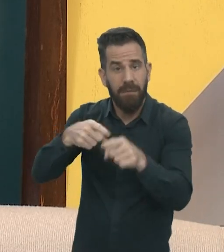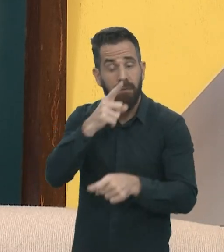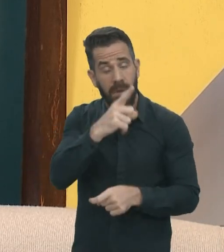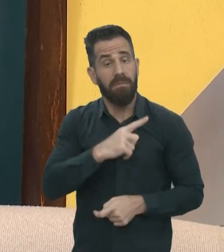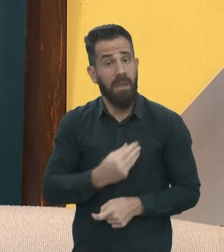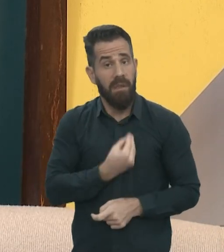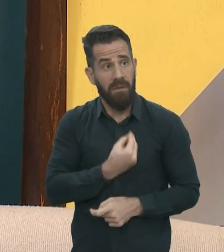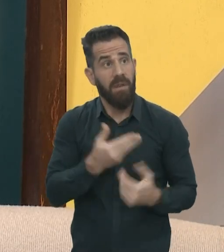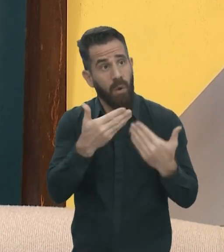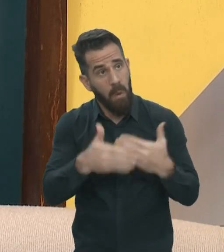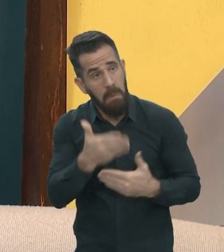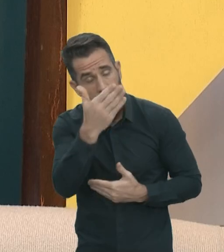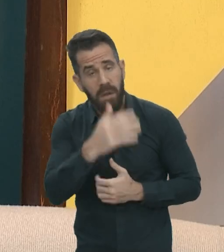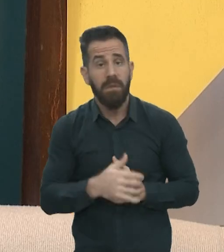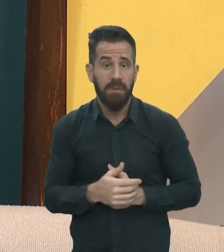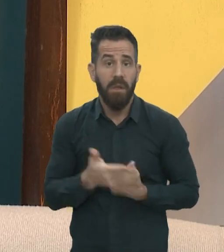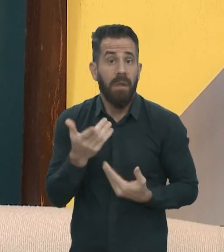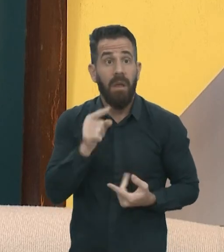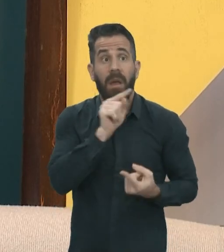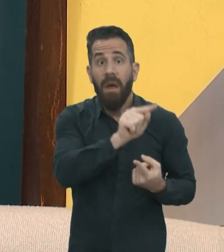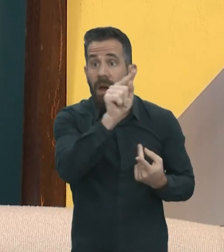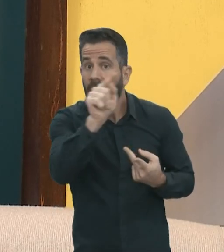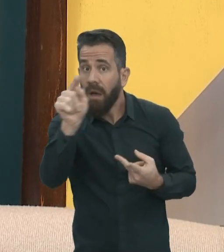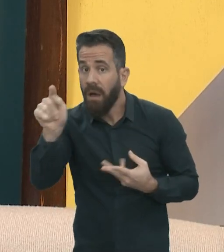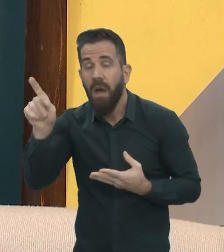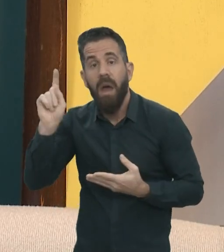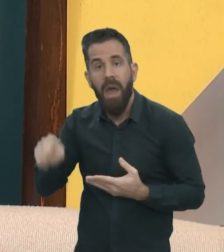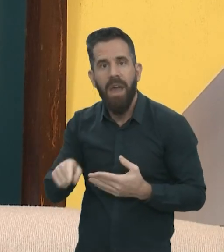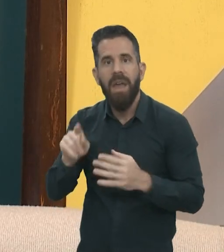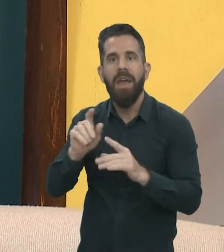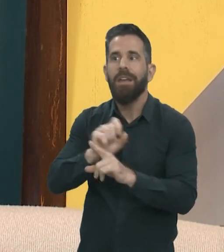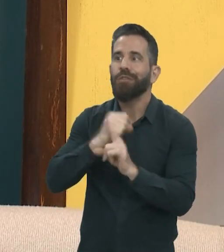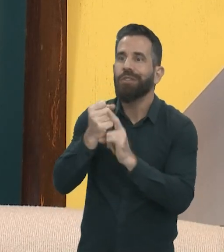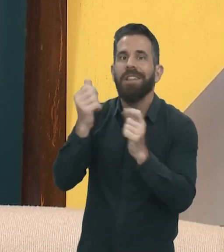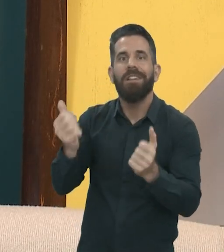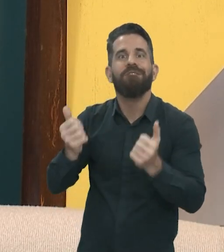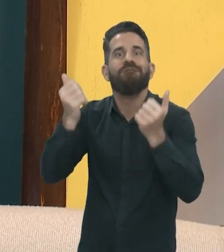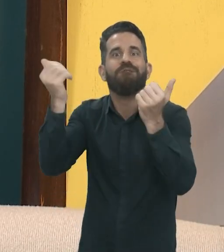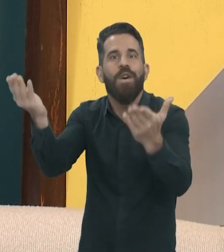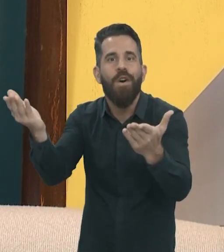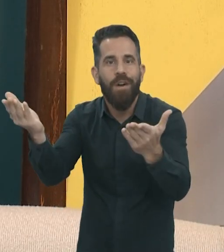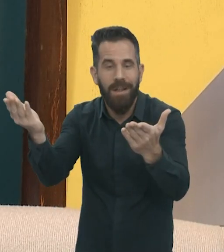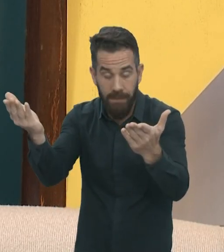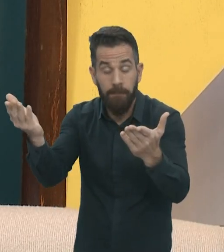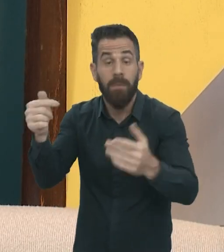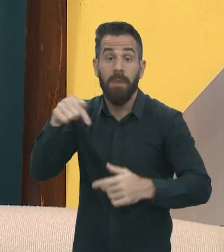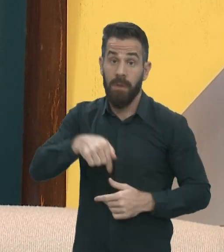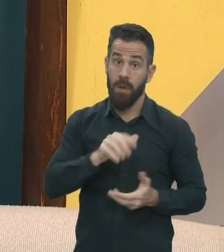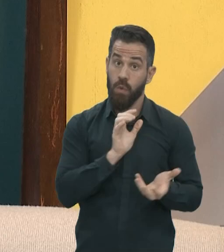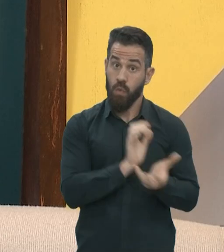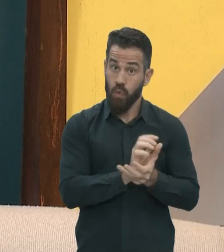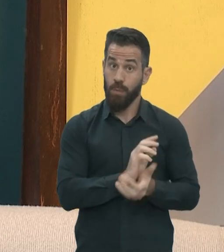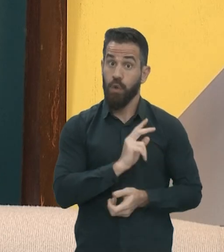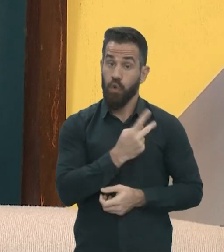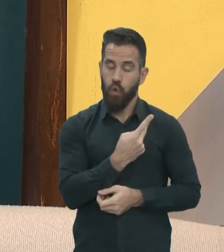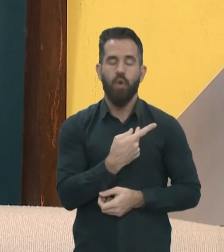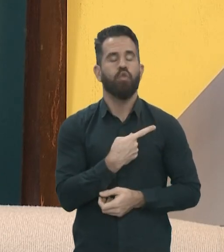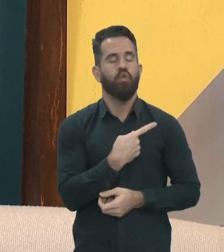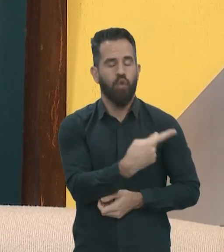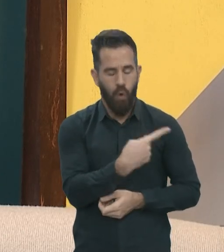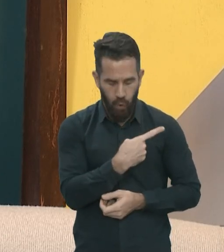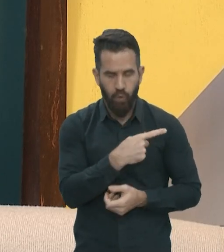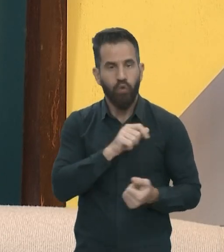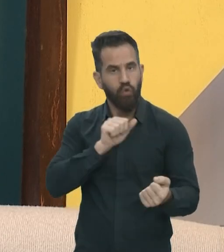cultura. E isso é com a comunidade, dentro e externa ao UFG. A nossa chapa, a chapa 2, o UFG Agora,